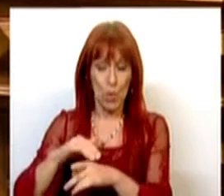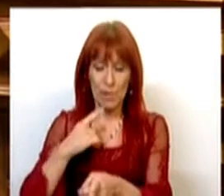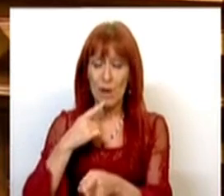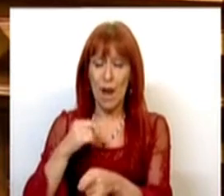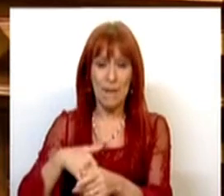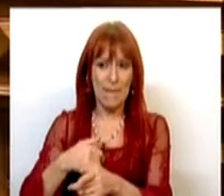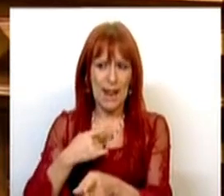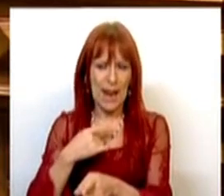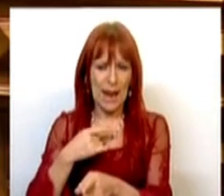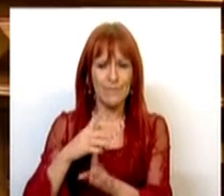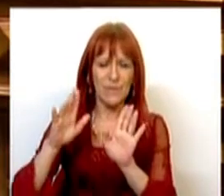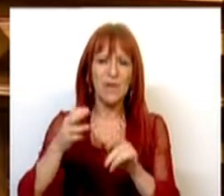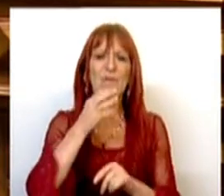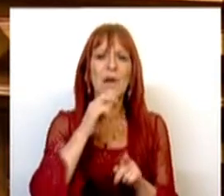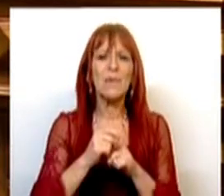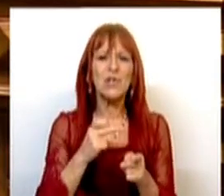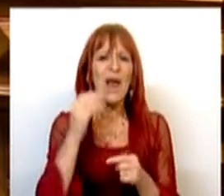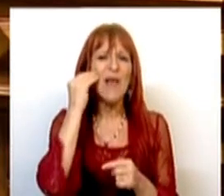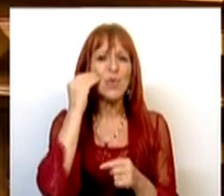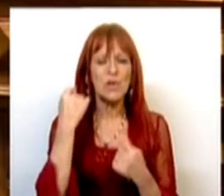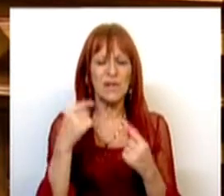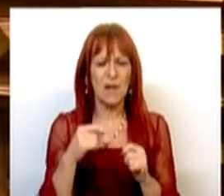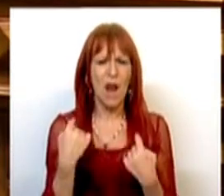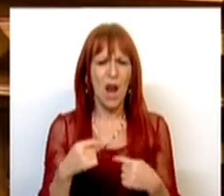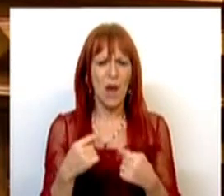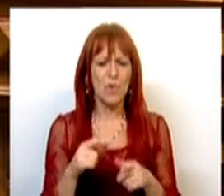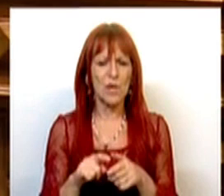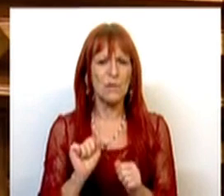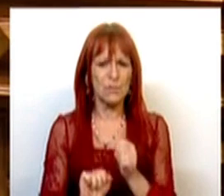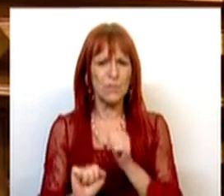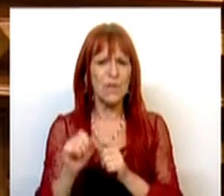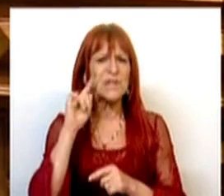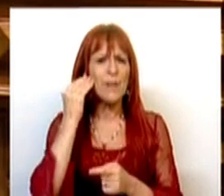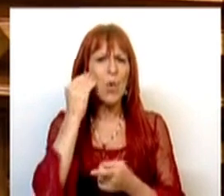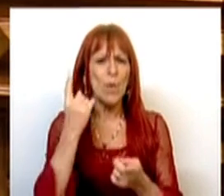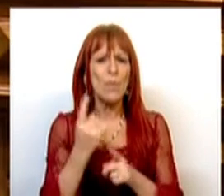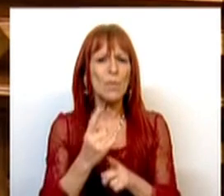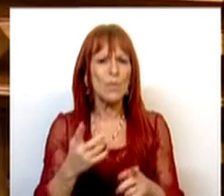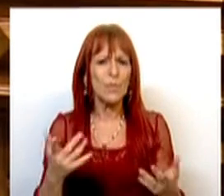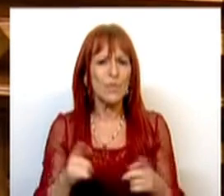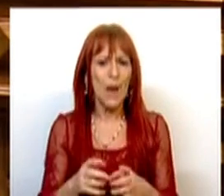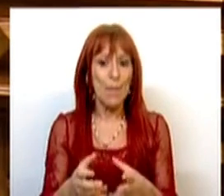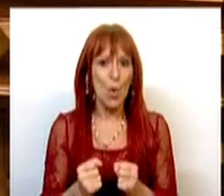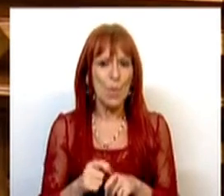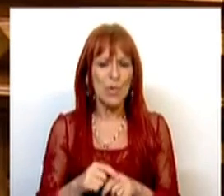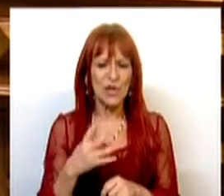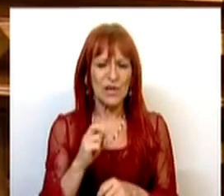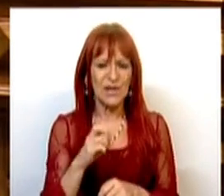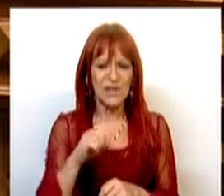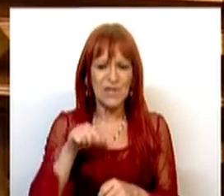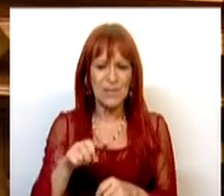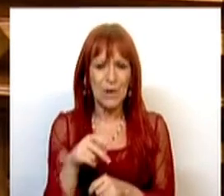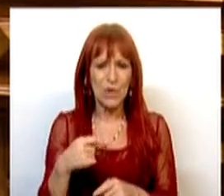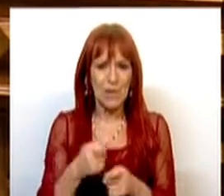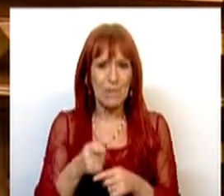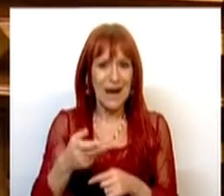senhores incomodam-se muito com isso. Vamos falar da Assunção Cristas. Ela extinguiu mesmo o Arco Ribeirinho Sul. Sabe com que razão, Sr. Deputado? Para poupar 300 mil euros para pagar uma